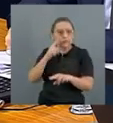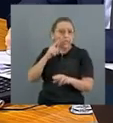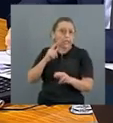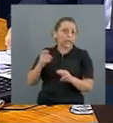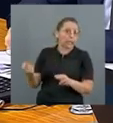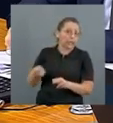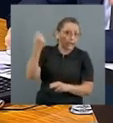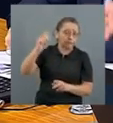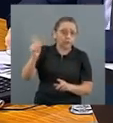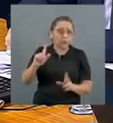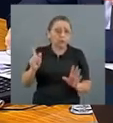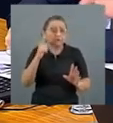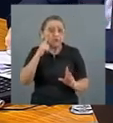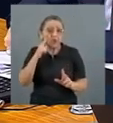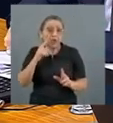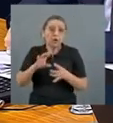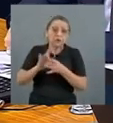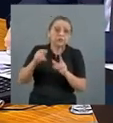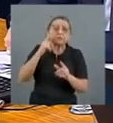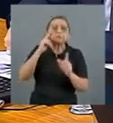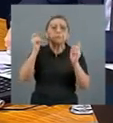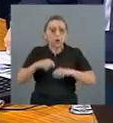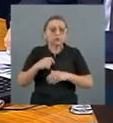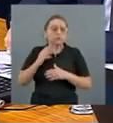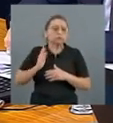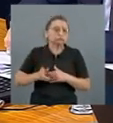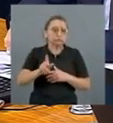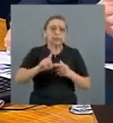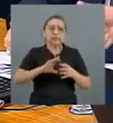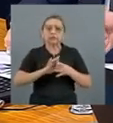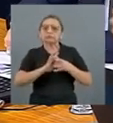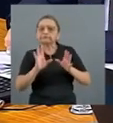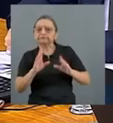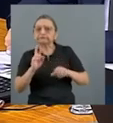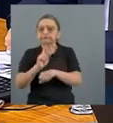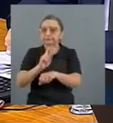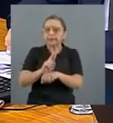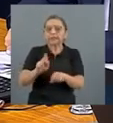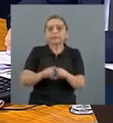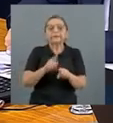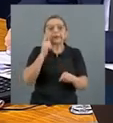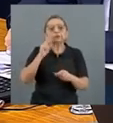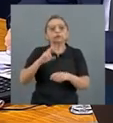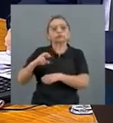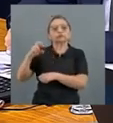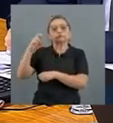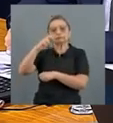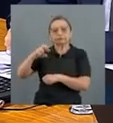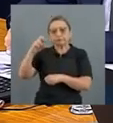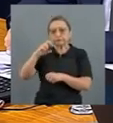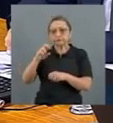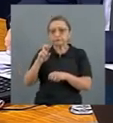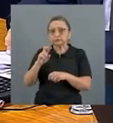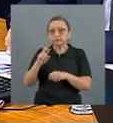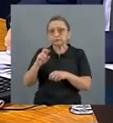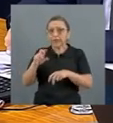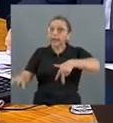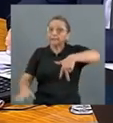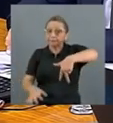domiciliar. E aí, sua opinião, esta foi uma boa notícia? Comente, curta e compartilhe.